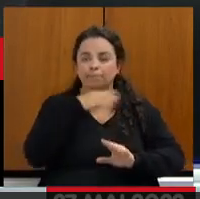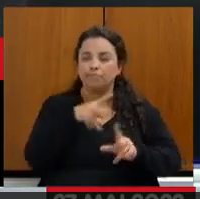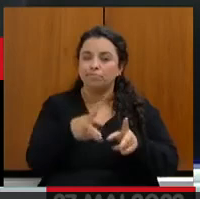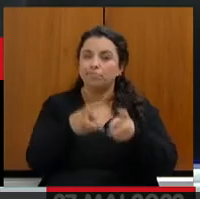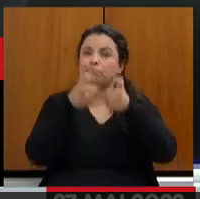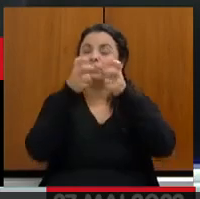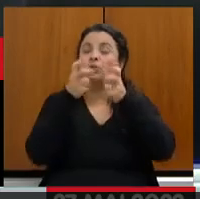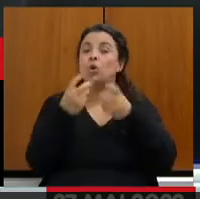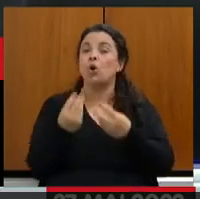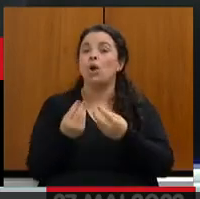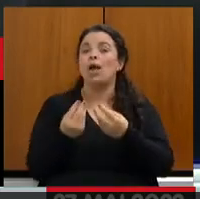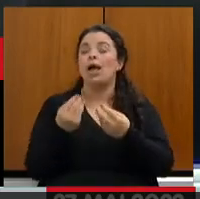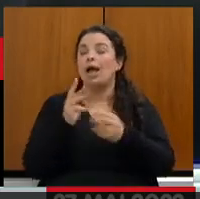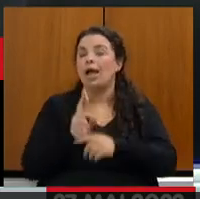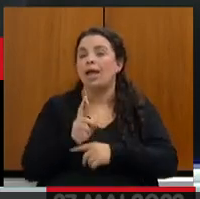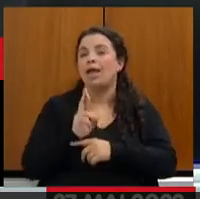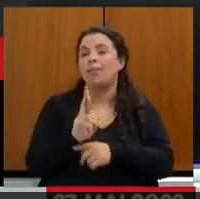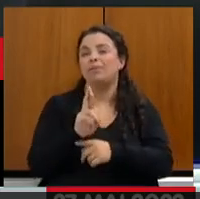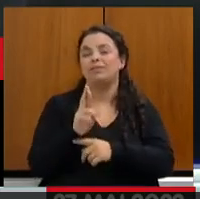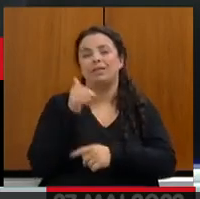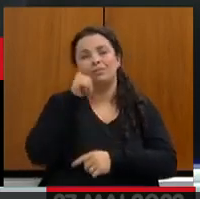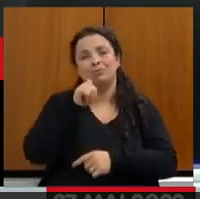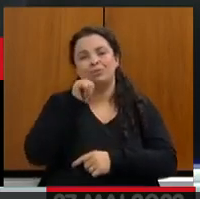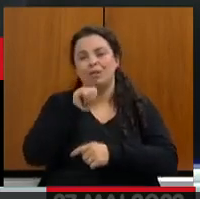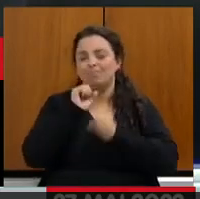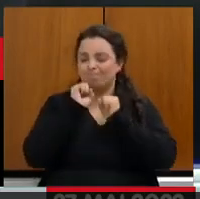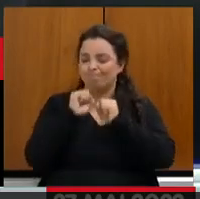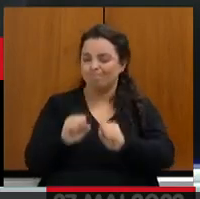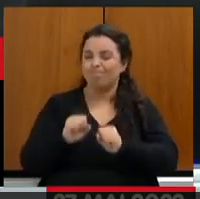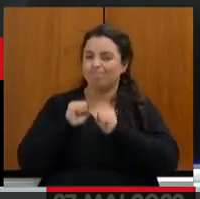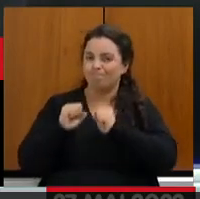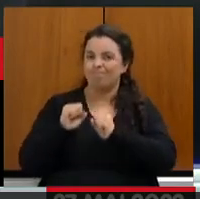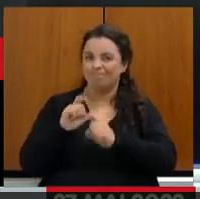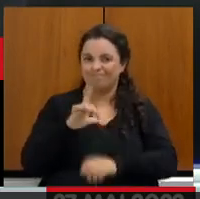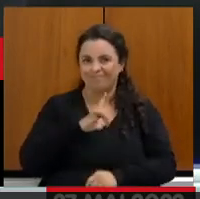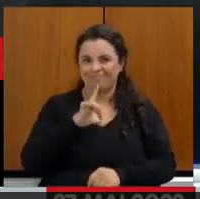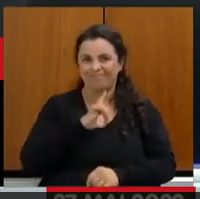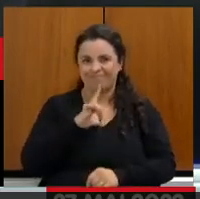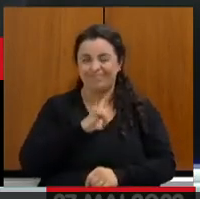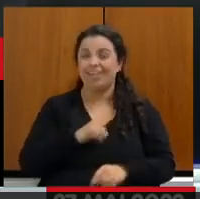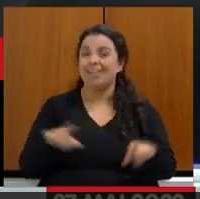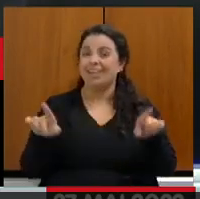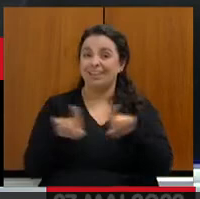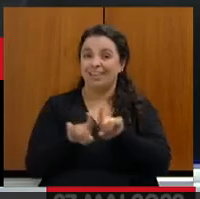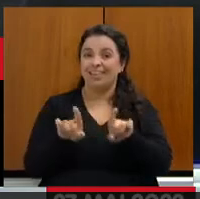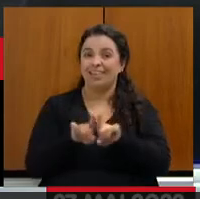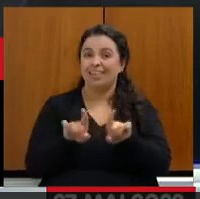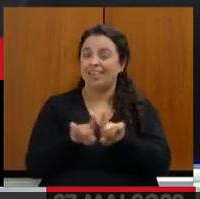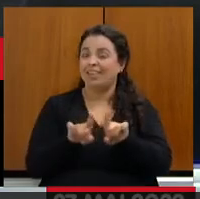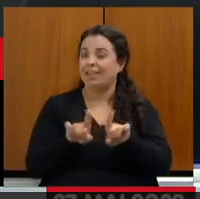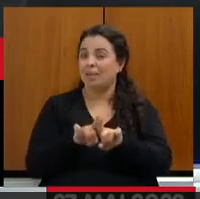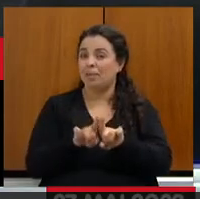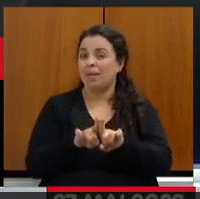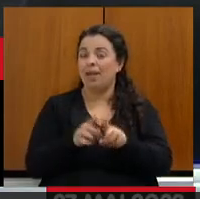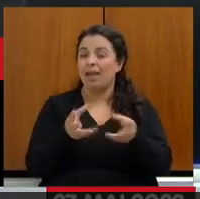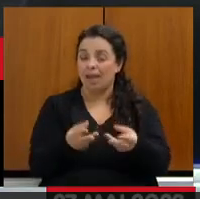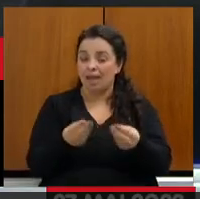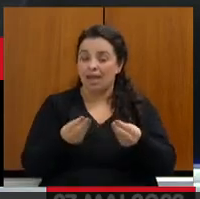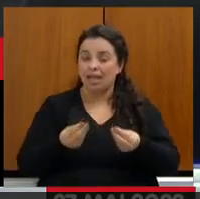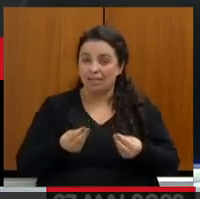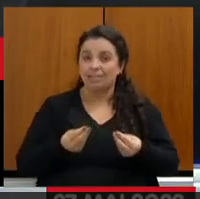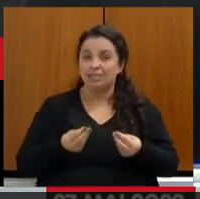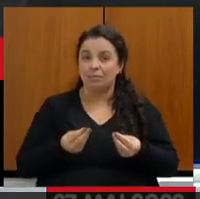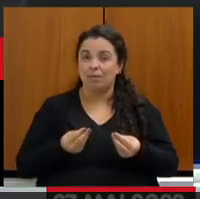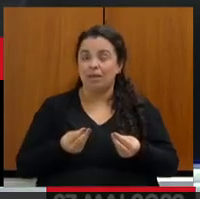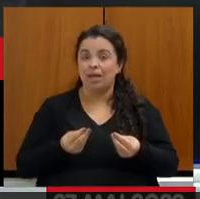a grandeza da representatividade das mulheres de Minas e possa também receber as manifestações